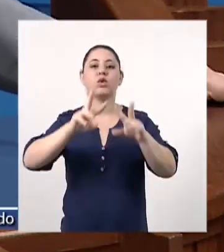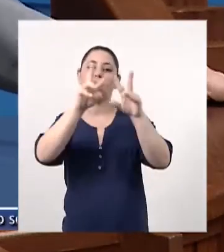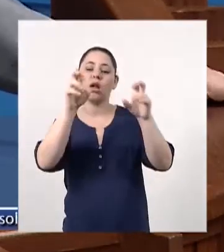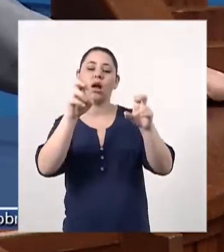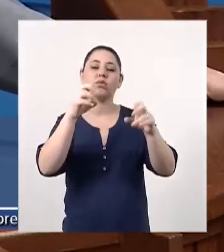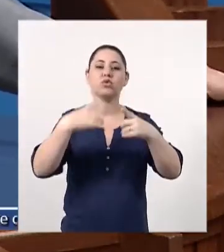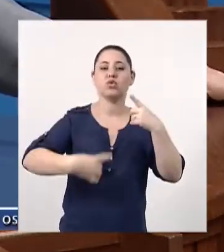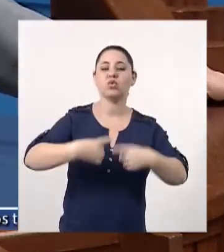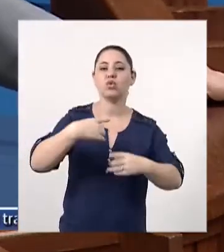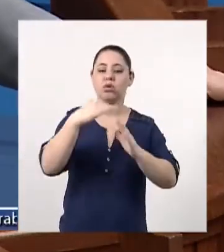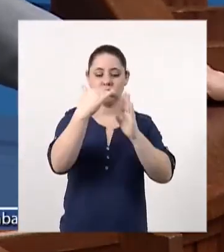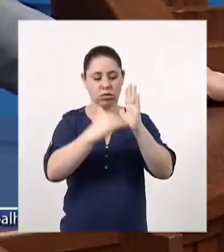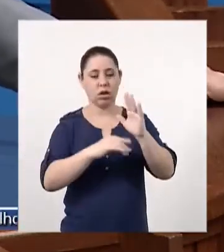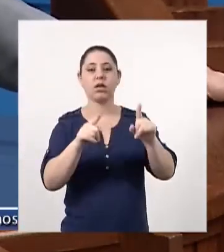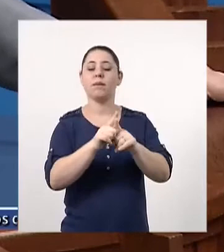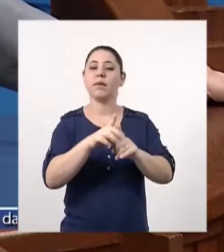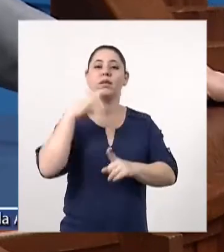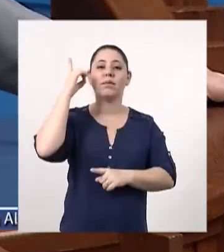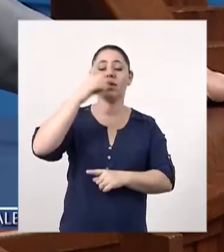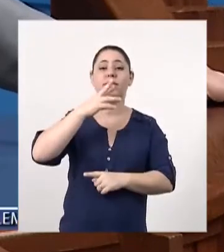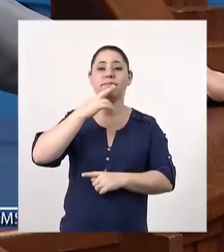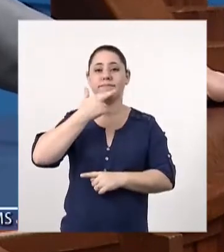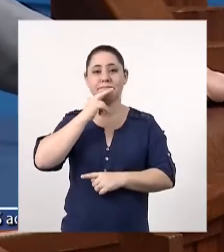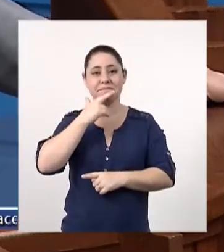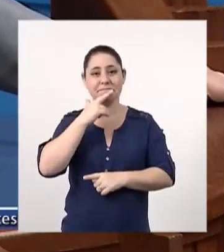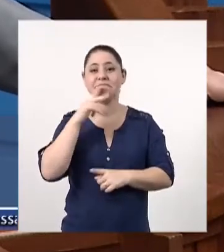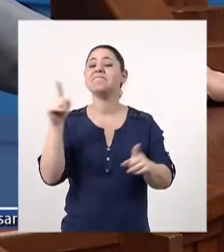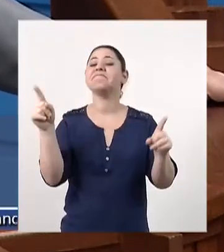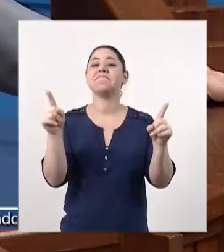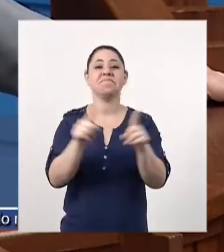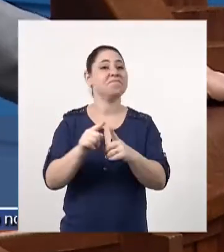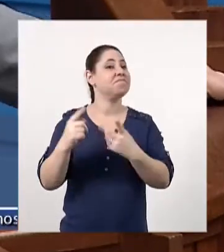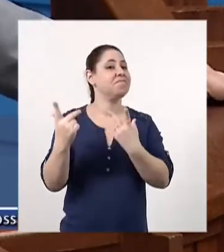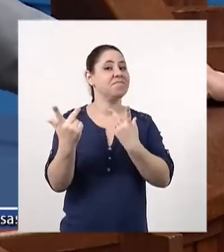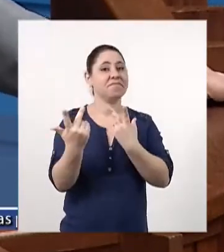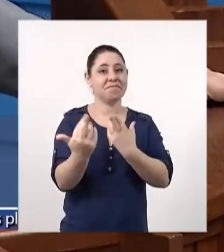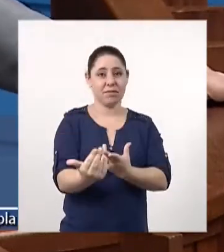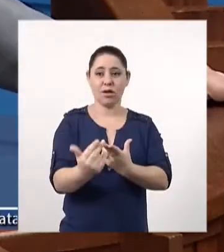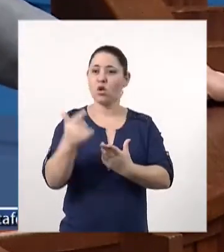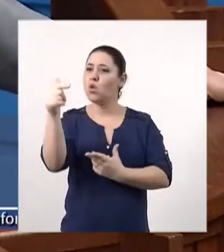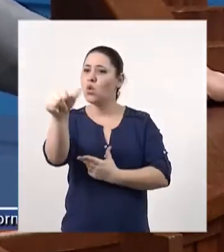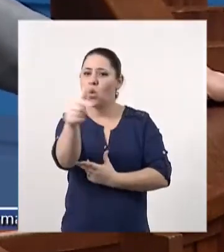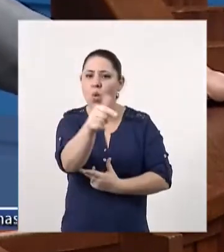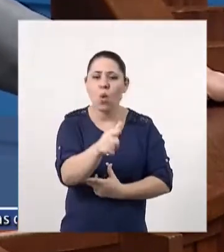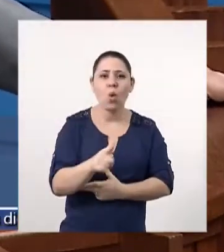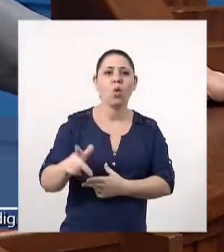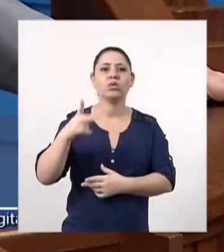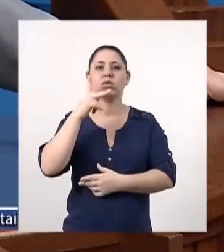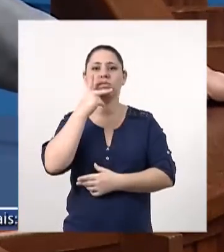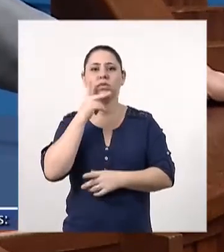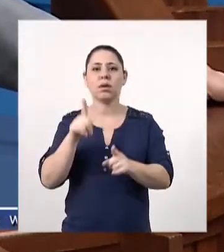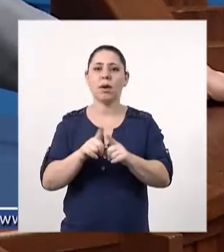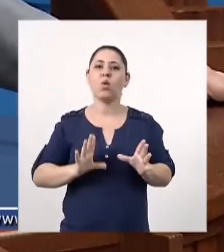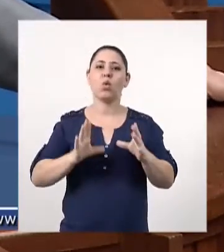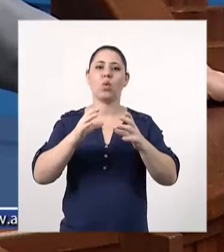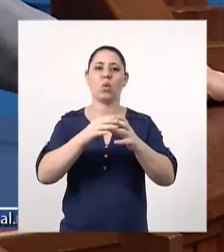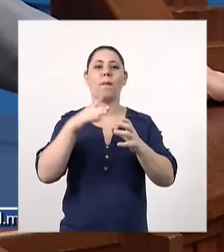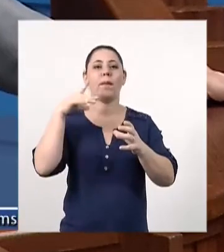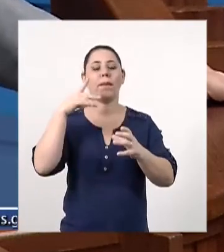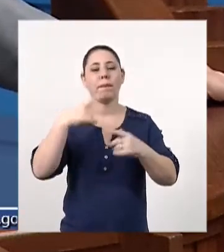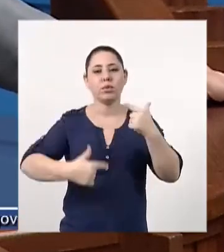deputado Renato Câmara, também que se coloca na mesma condição, e outros partidos e outras agremiações